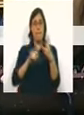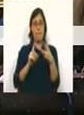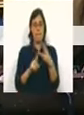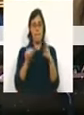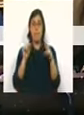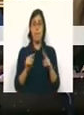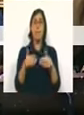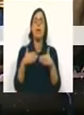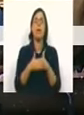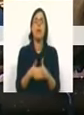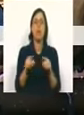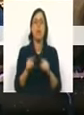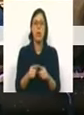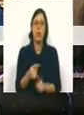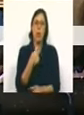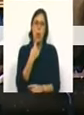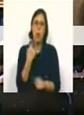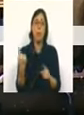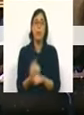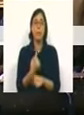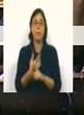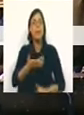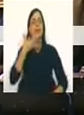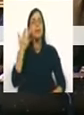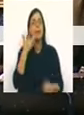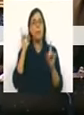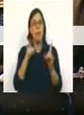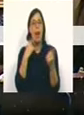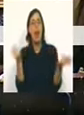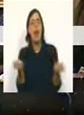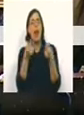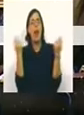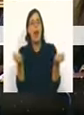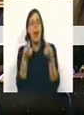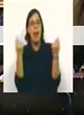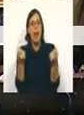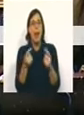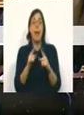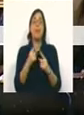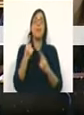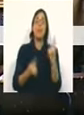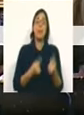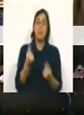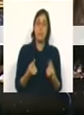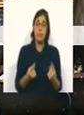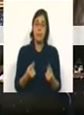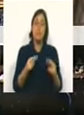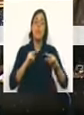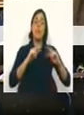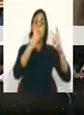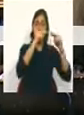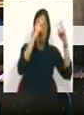este processo está cheio de demagogia e de populismo. Uns são